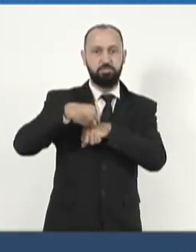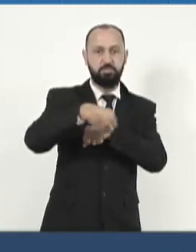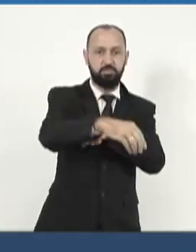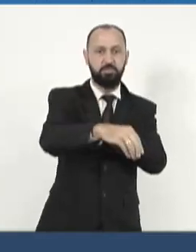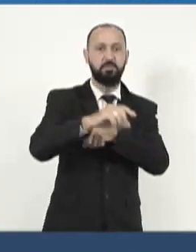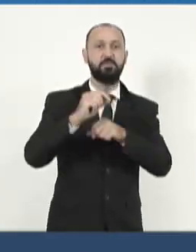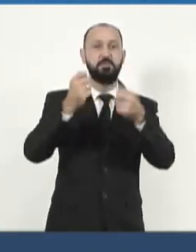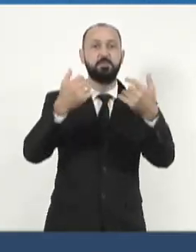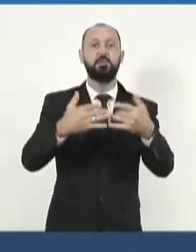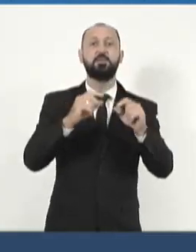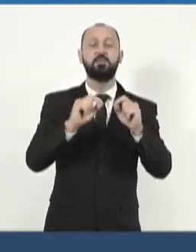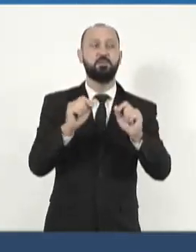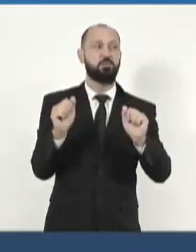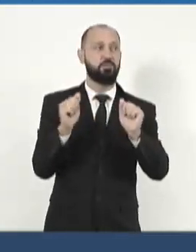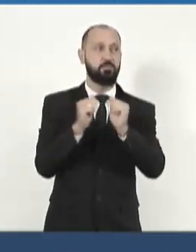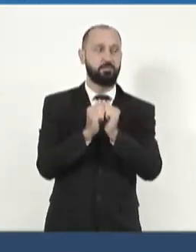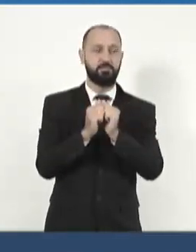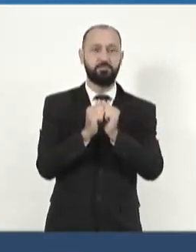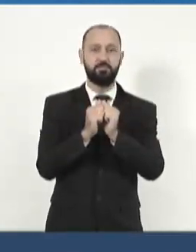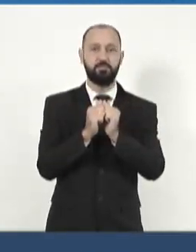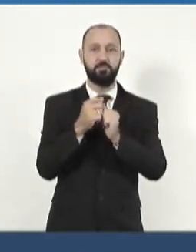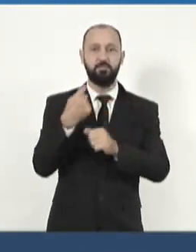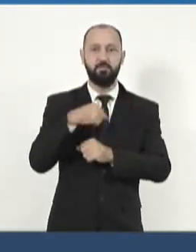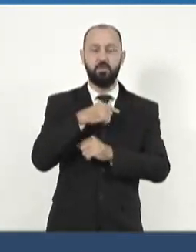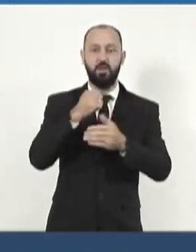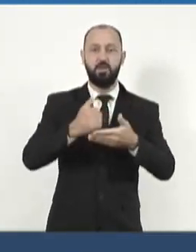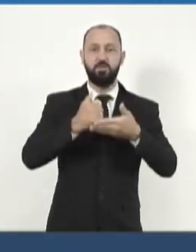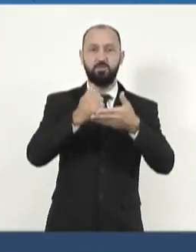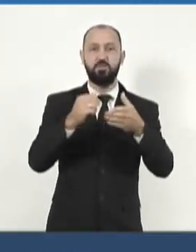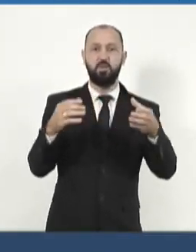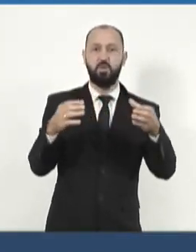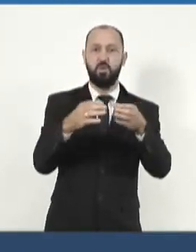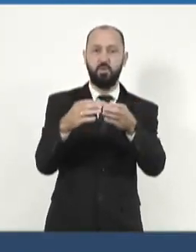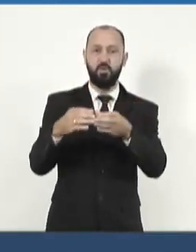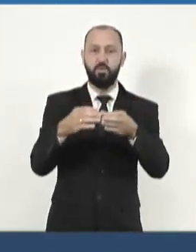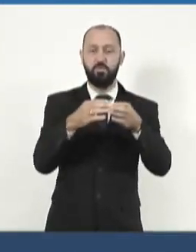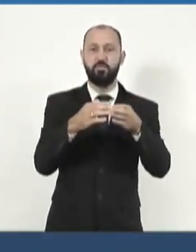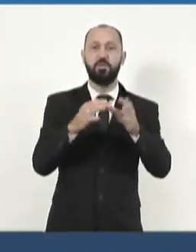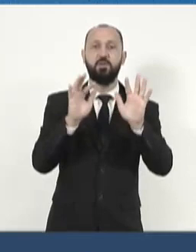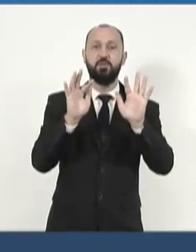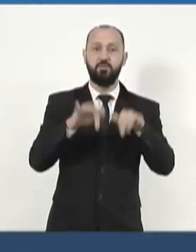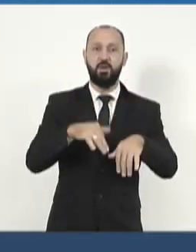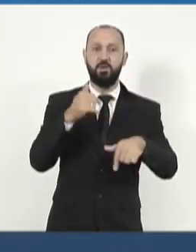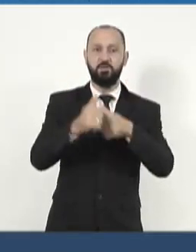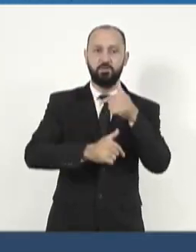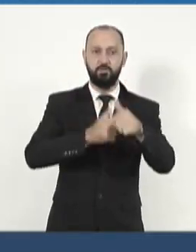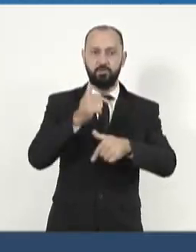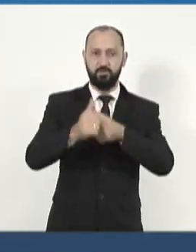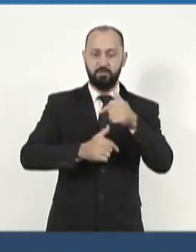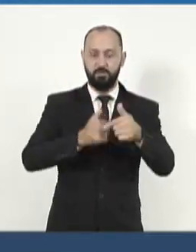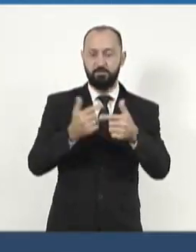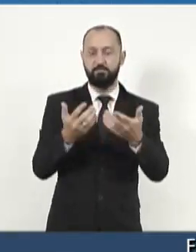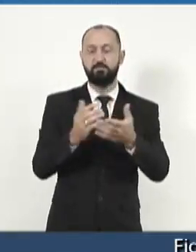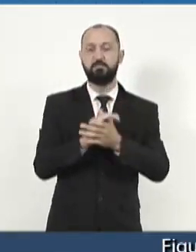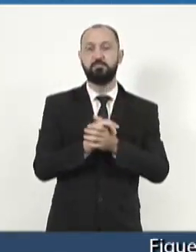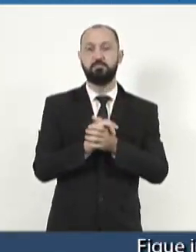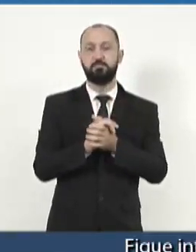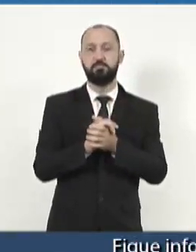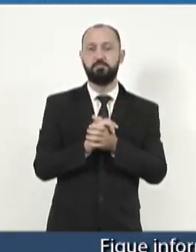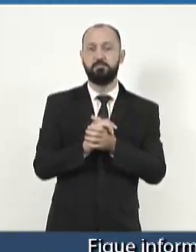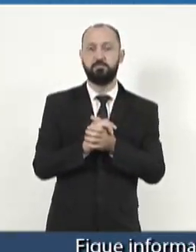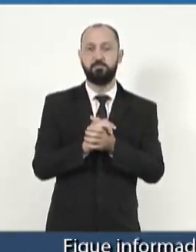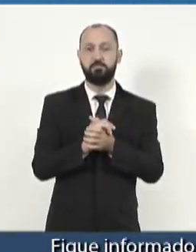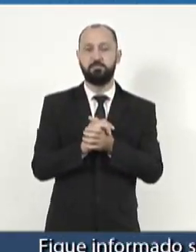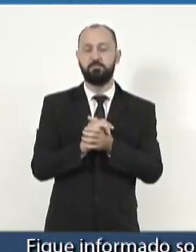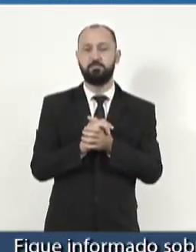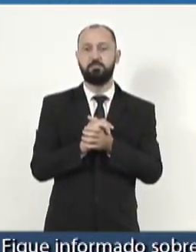acabam atrasando o pagamento disso e nem pagam mais. Tem uma dívida de 28 milhões de servidores